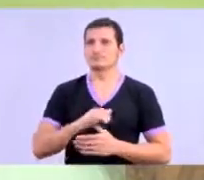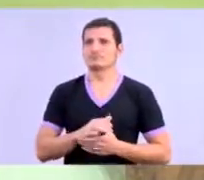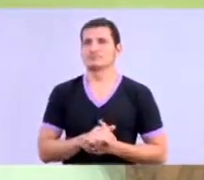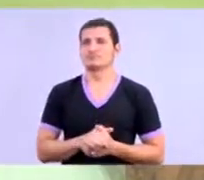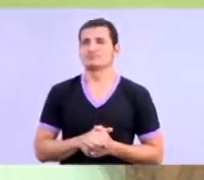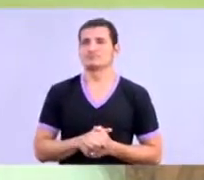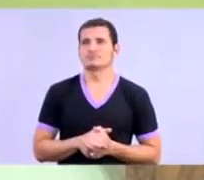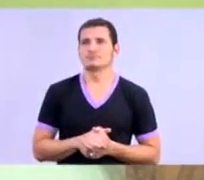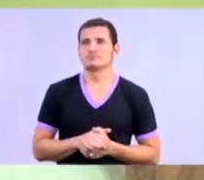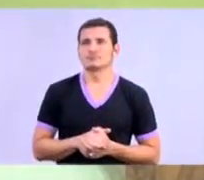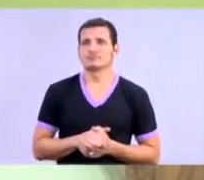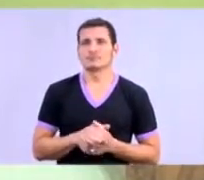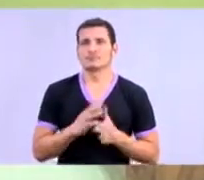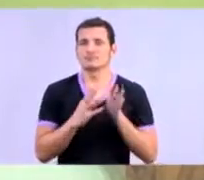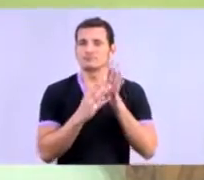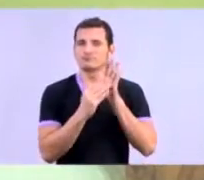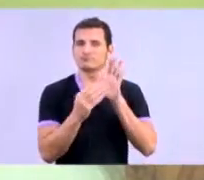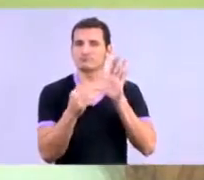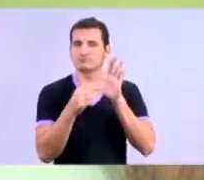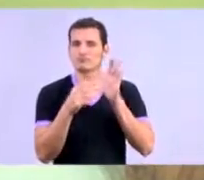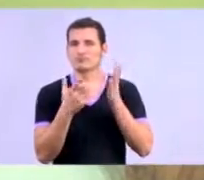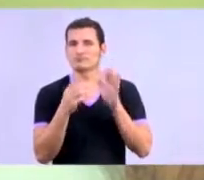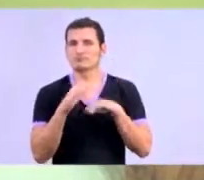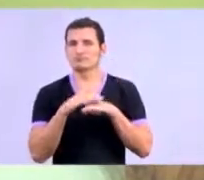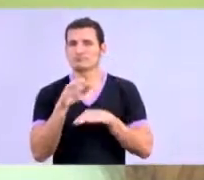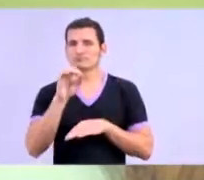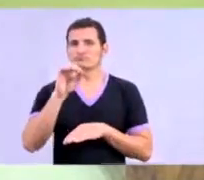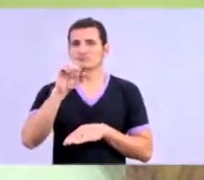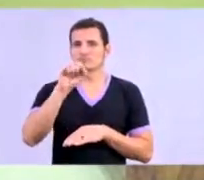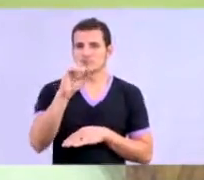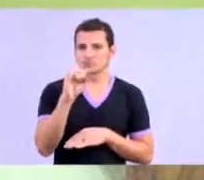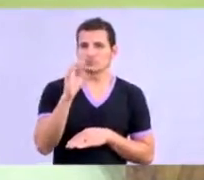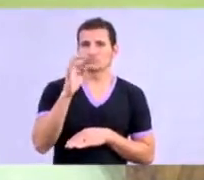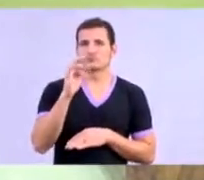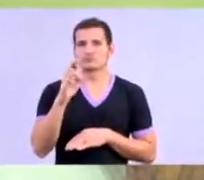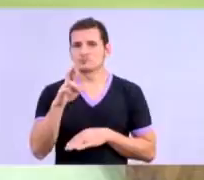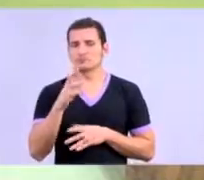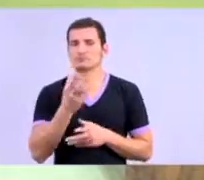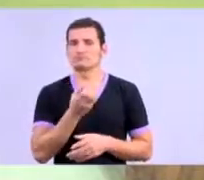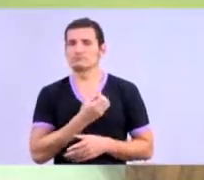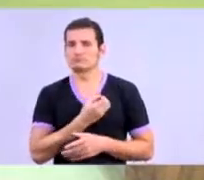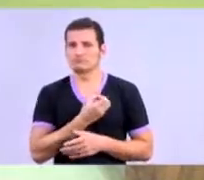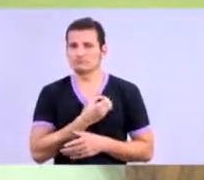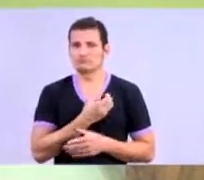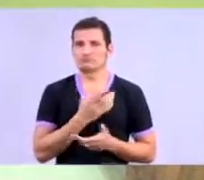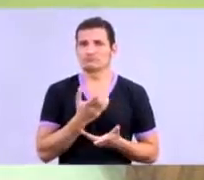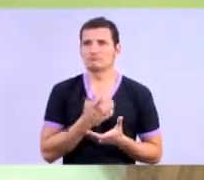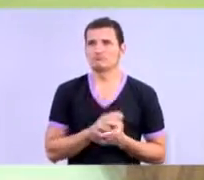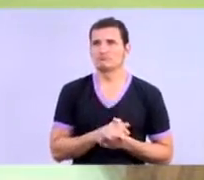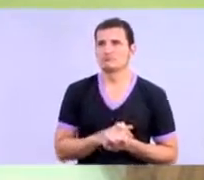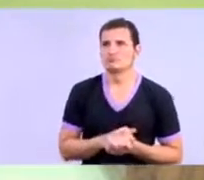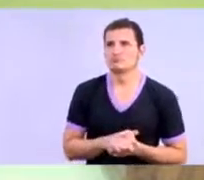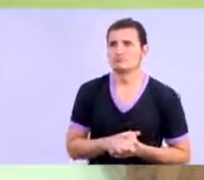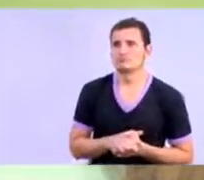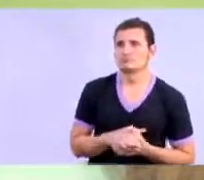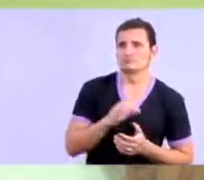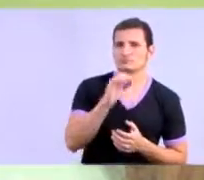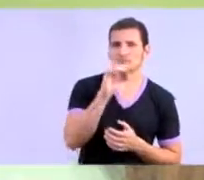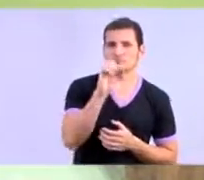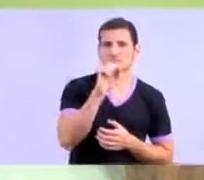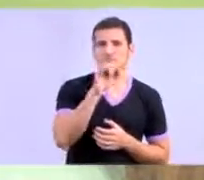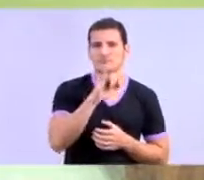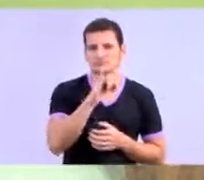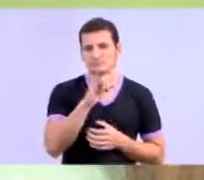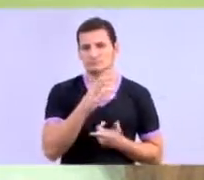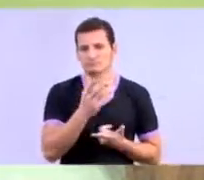ele olha mais para a parte de software, dos protocolos realmente, né? Não tanto com o OSI, já é um modelo que trata dos